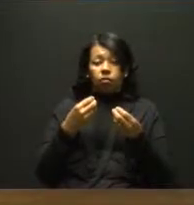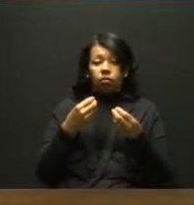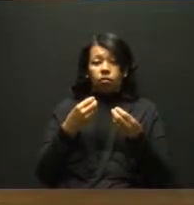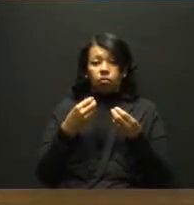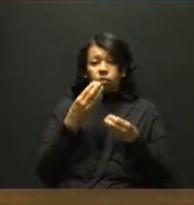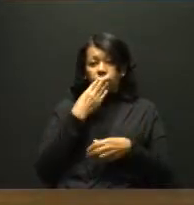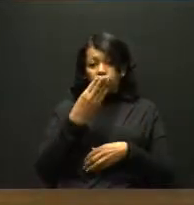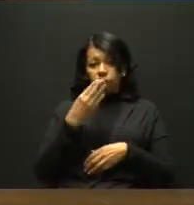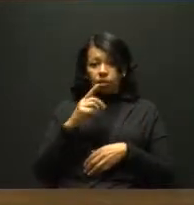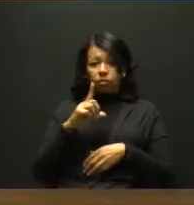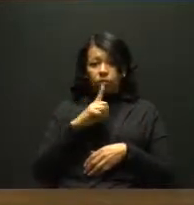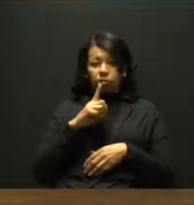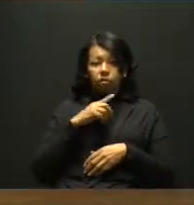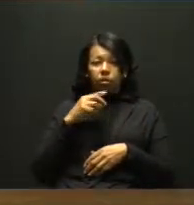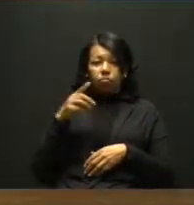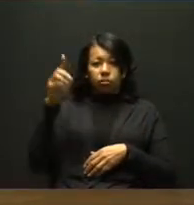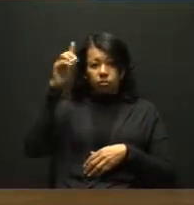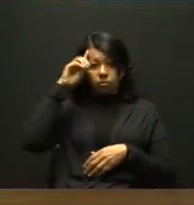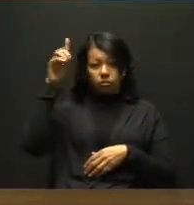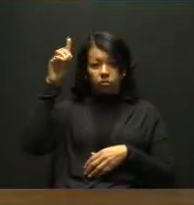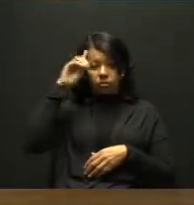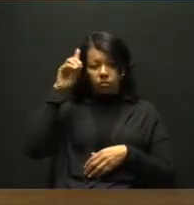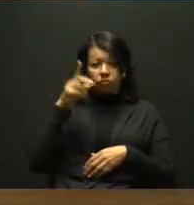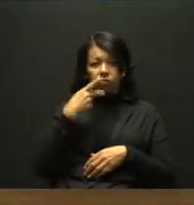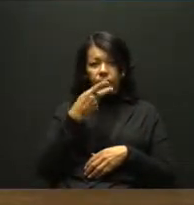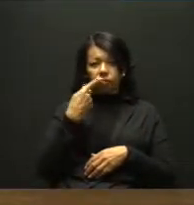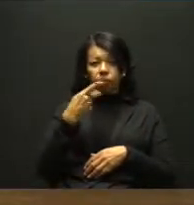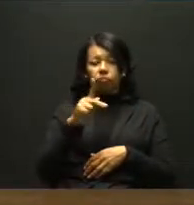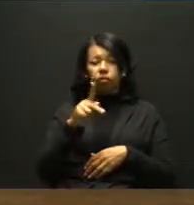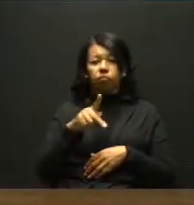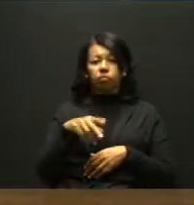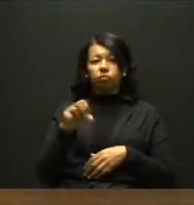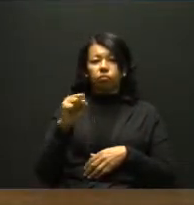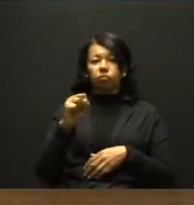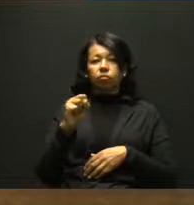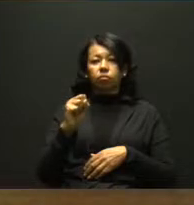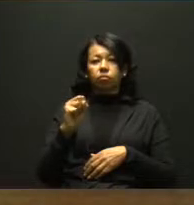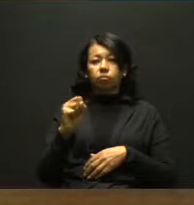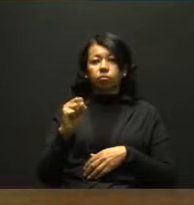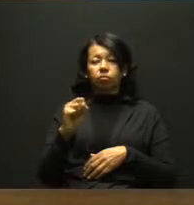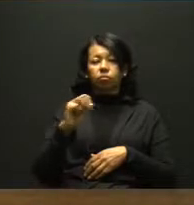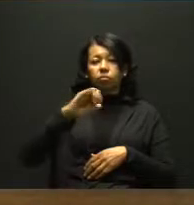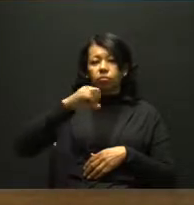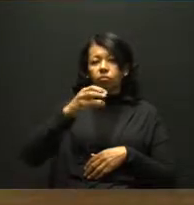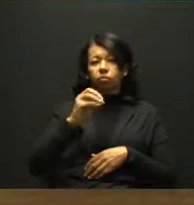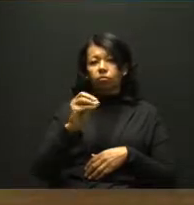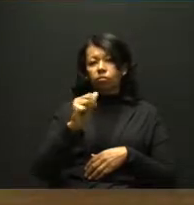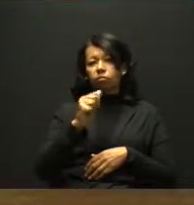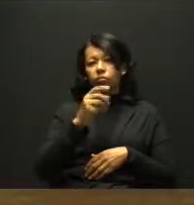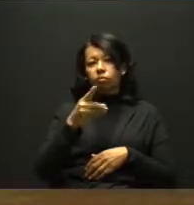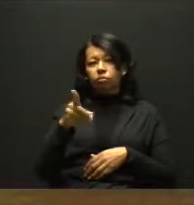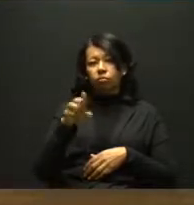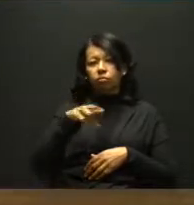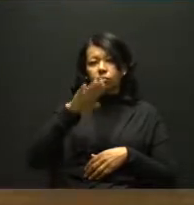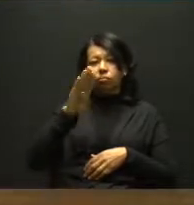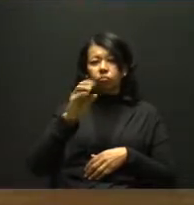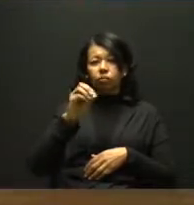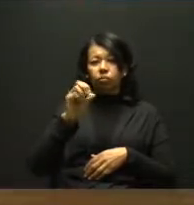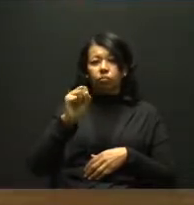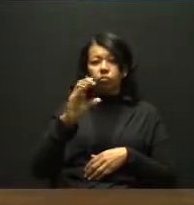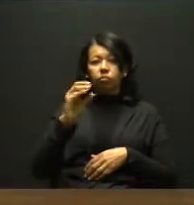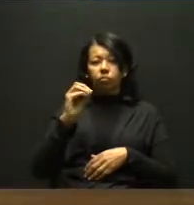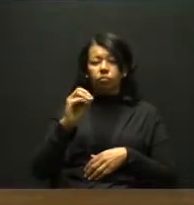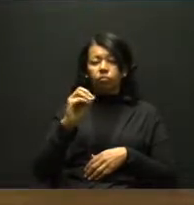temos diariamente pois balada pelo senhor joão bosco que é diretor regional de ensino ligado ao